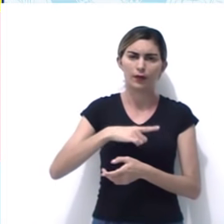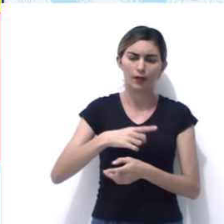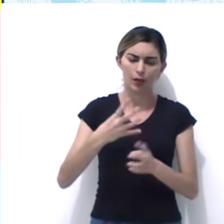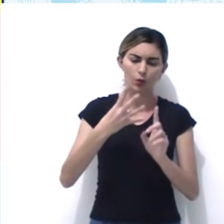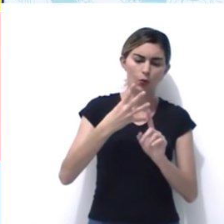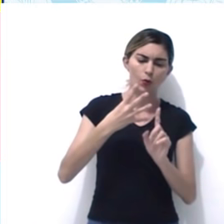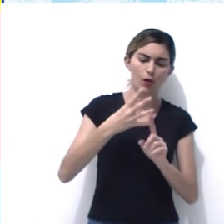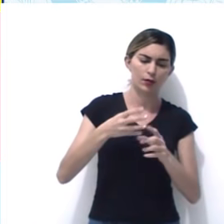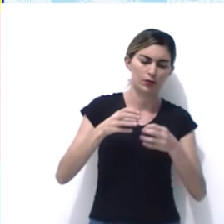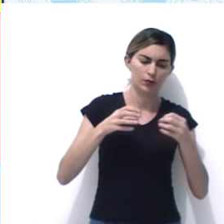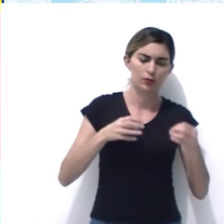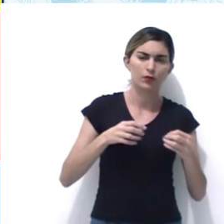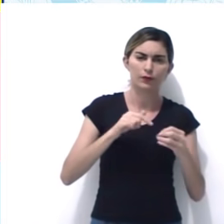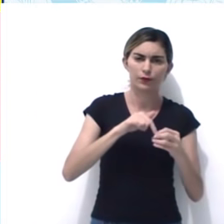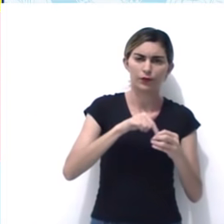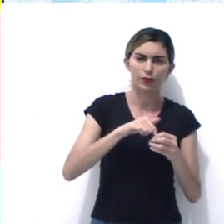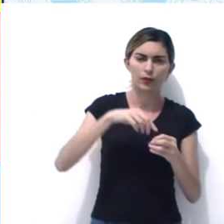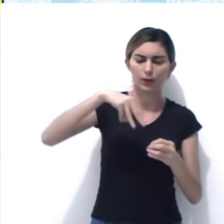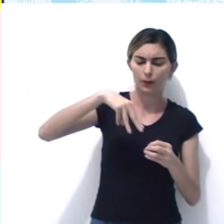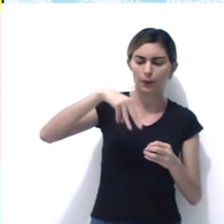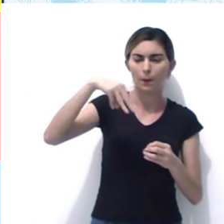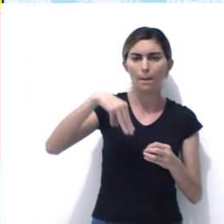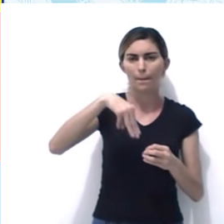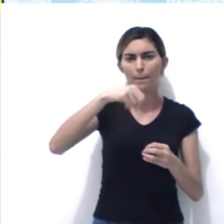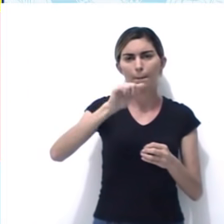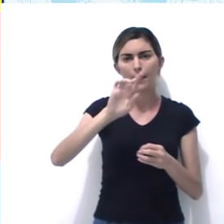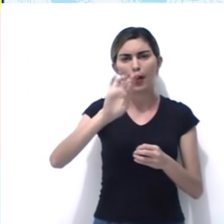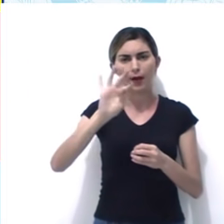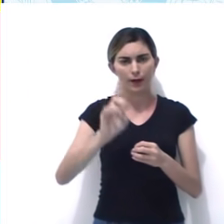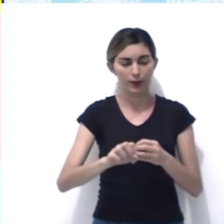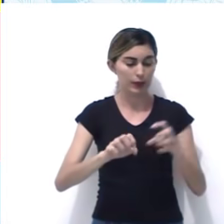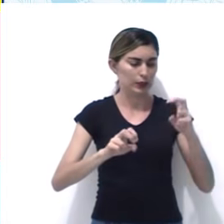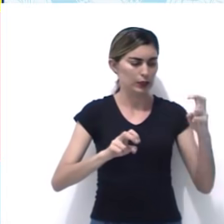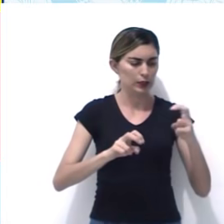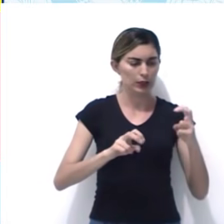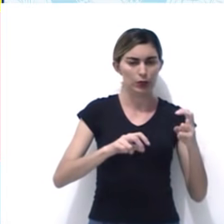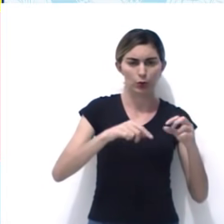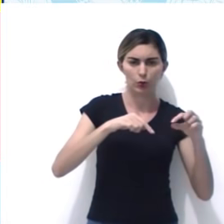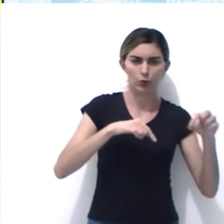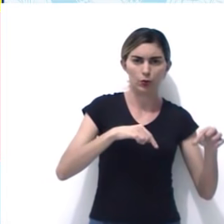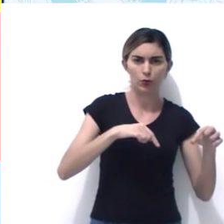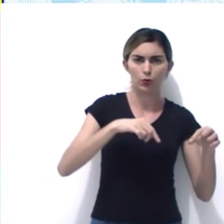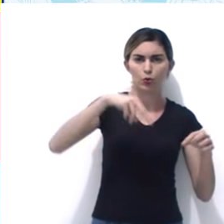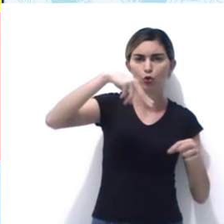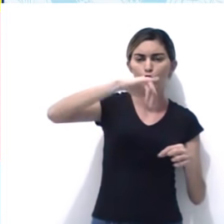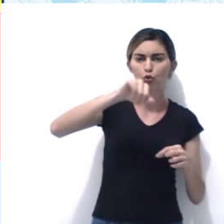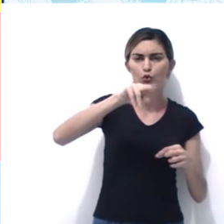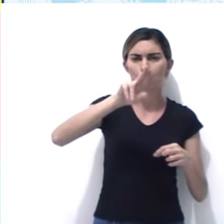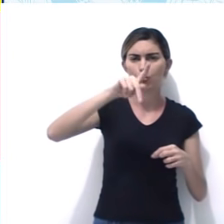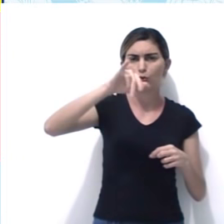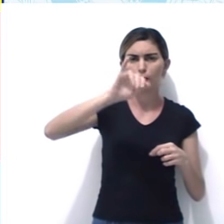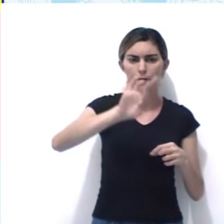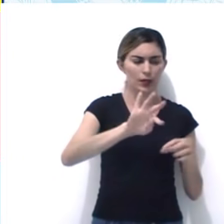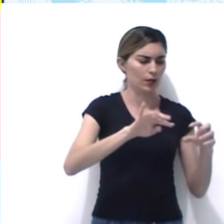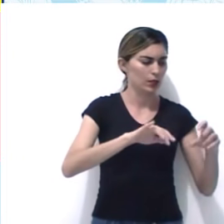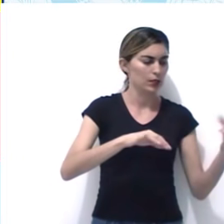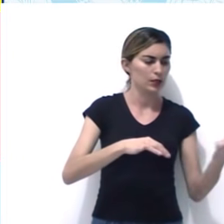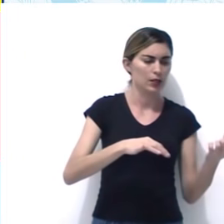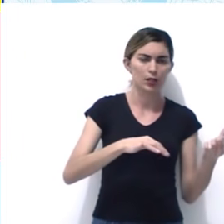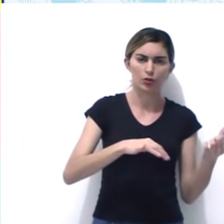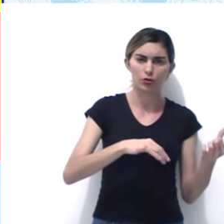o planeta marte em quinto lugar o planeta júpiter em sexto lugar